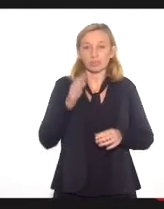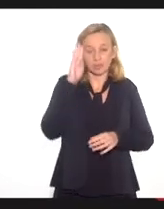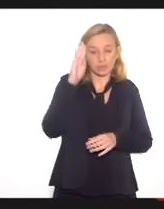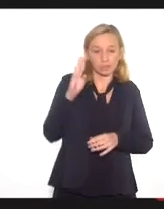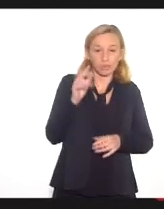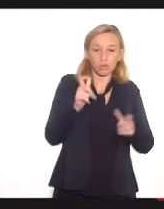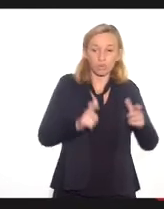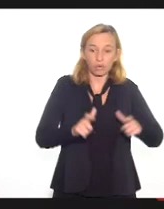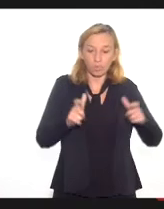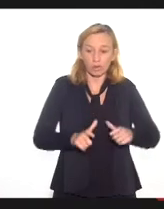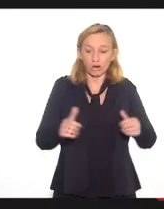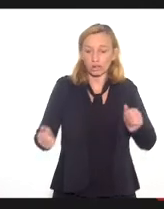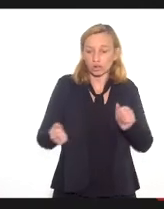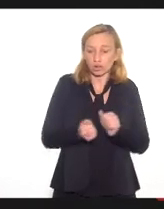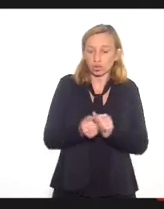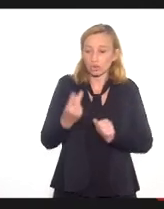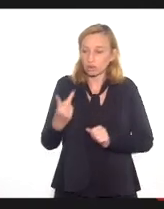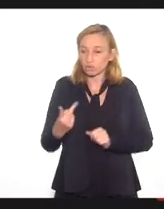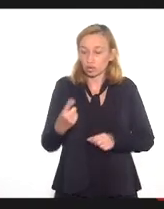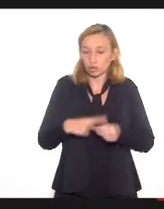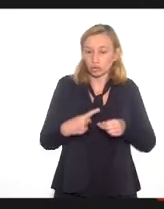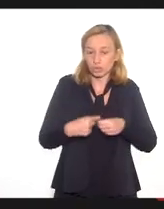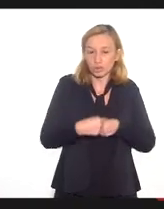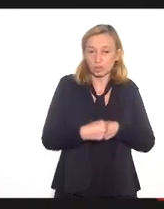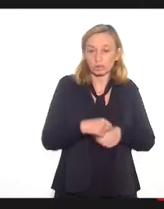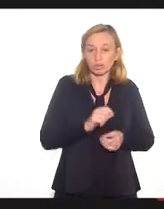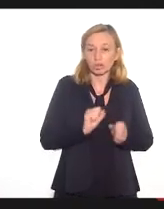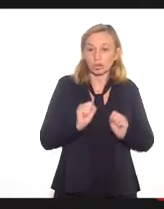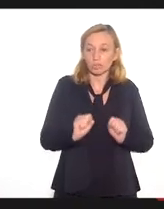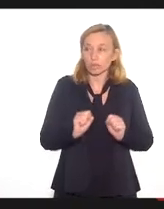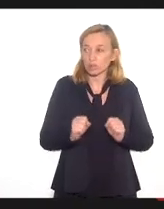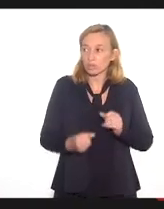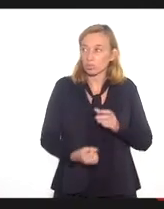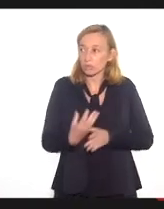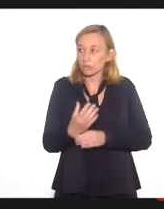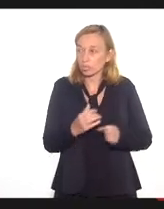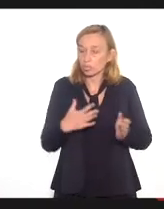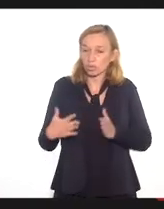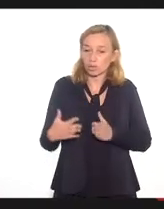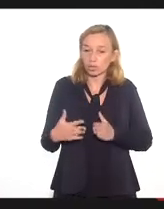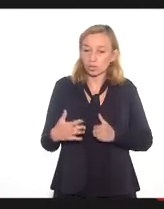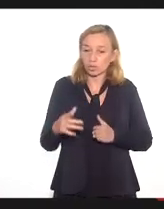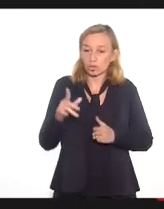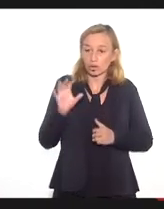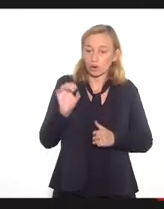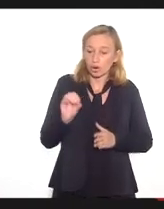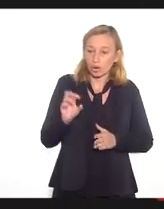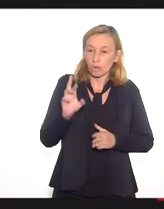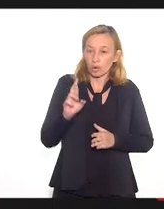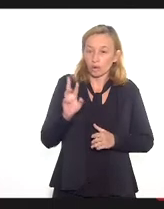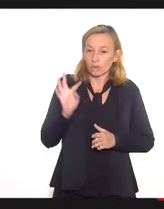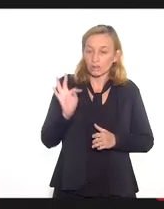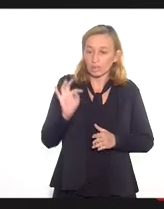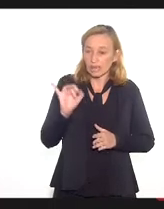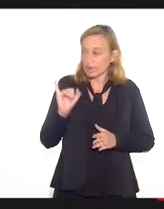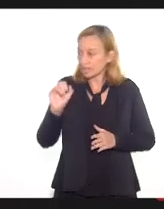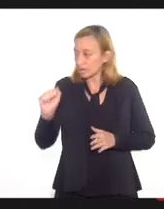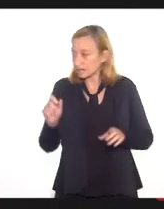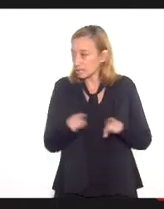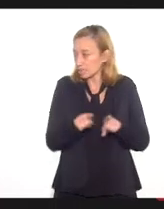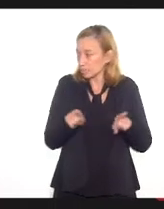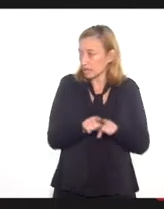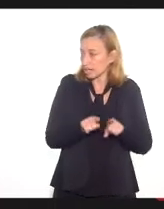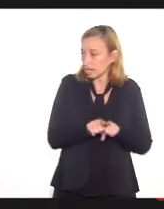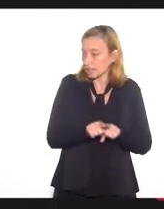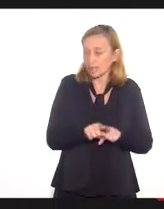dizer se juntando esses dois municípios de produtos de hortaliças verduras então é uma